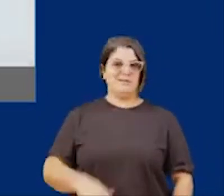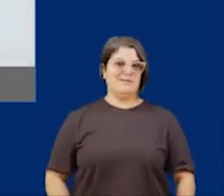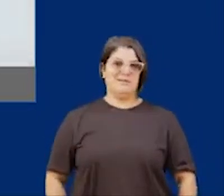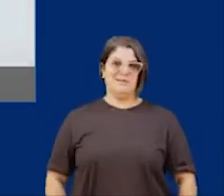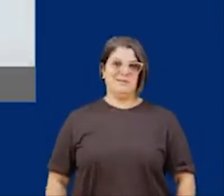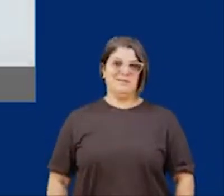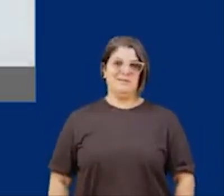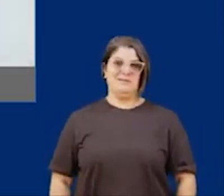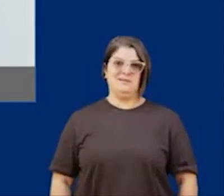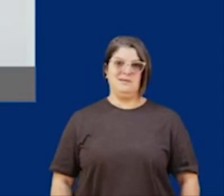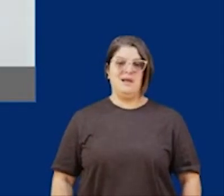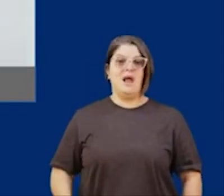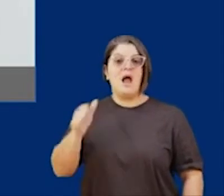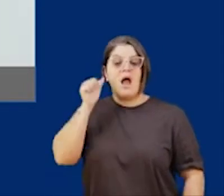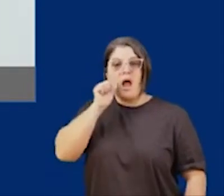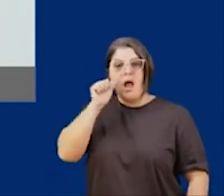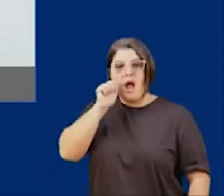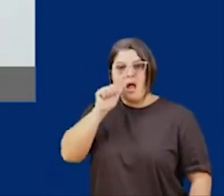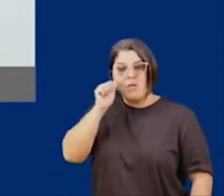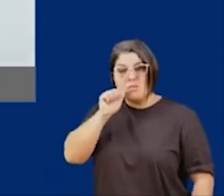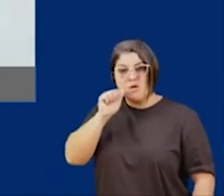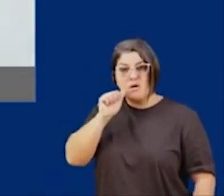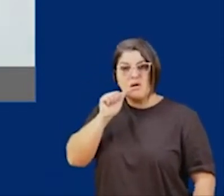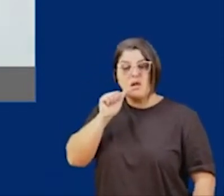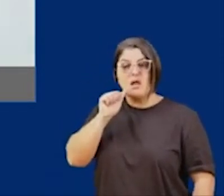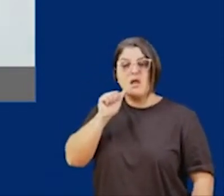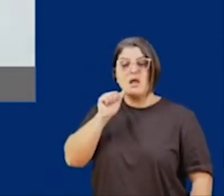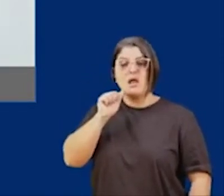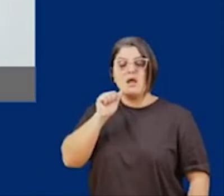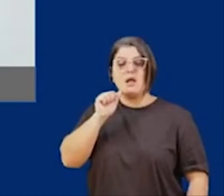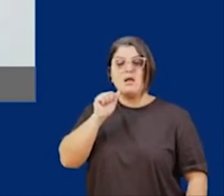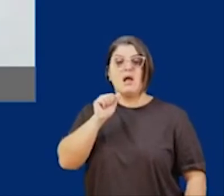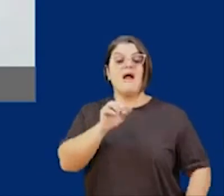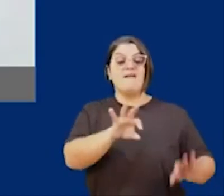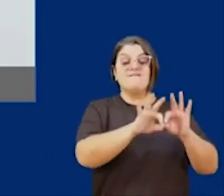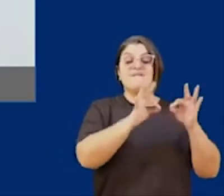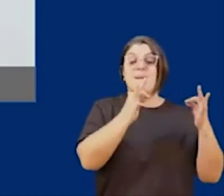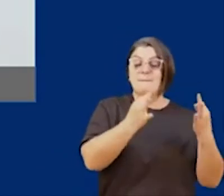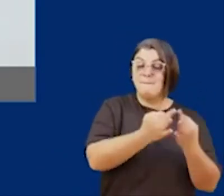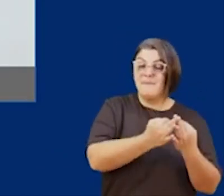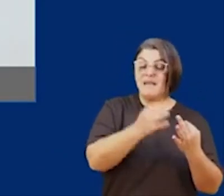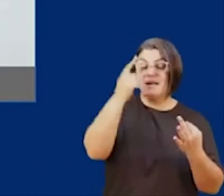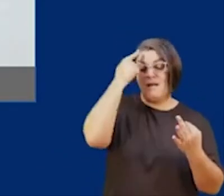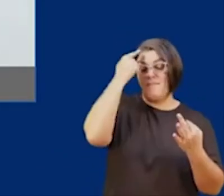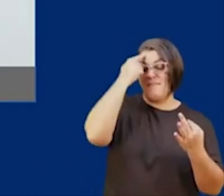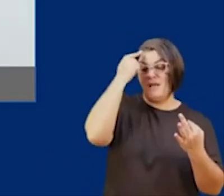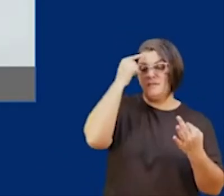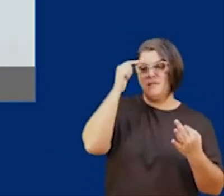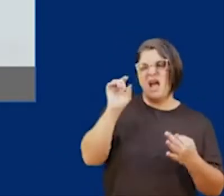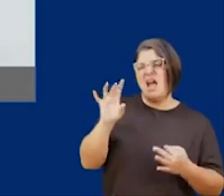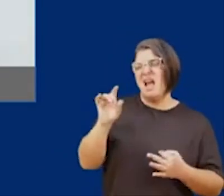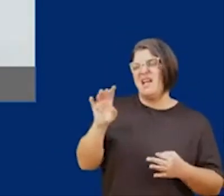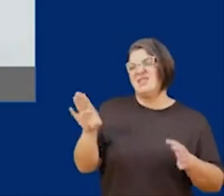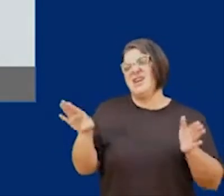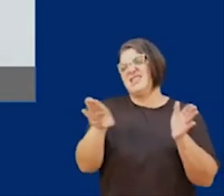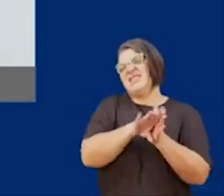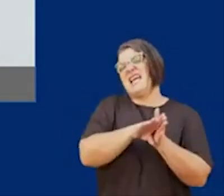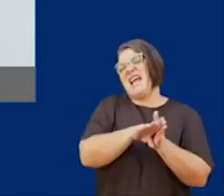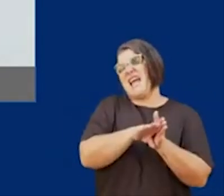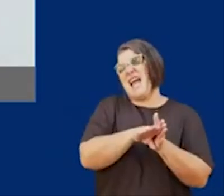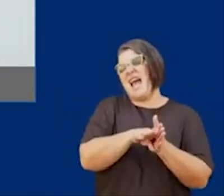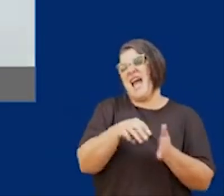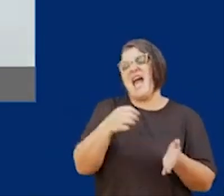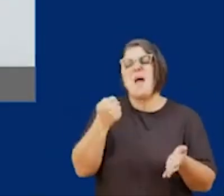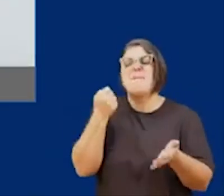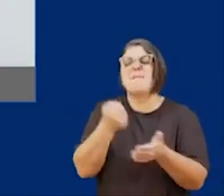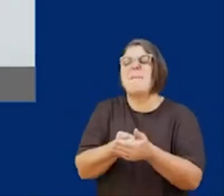precisa... Muitas famílias ainda pensam que é só a chegada. E aí você pode terceirizar e pagar e comprar